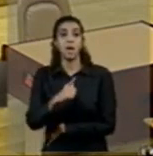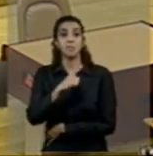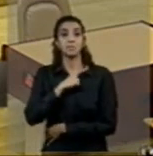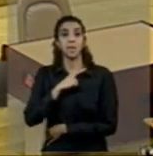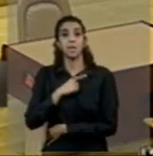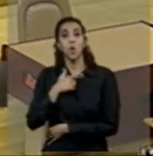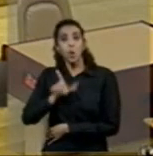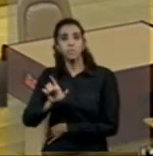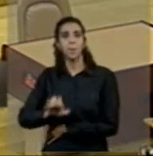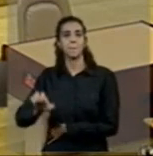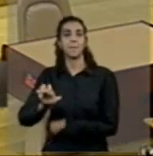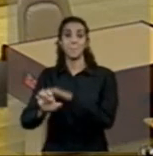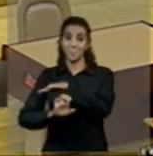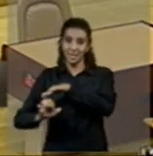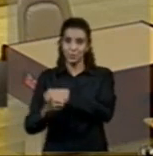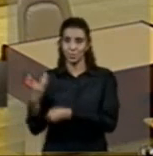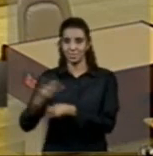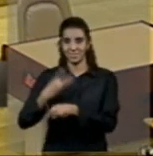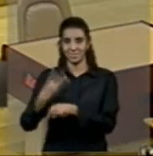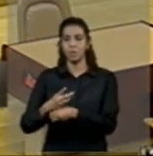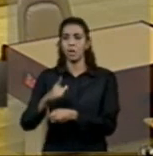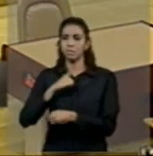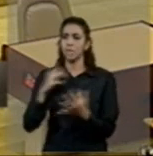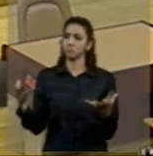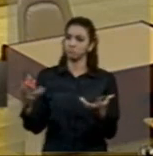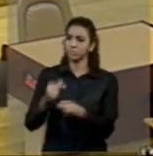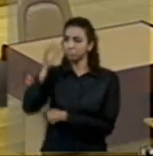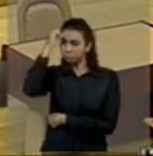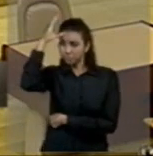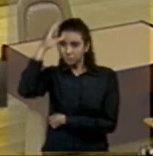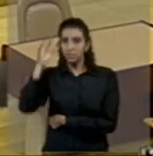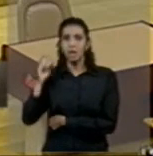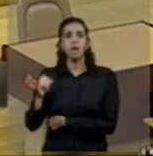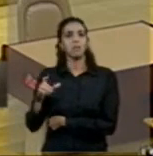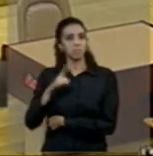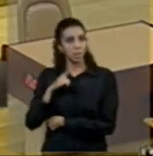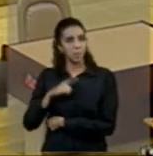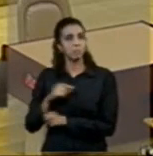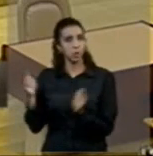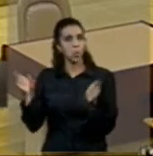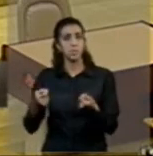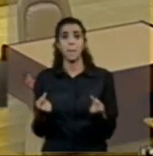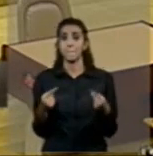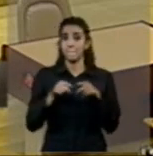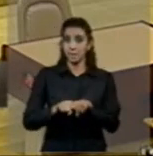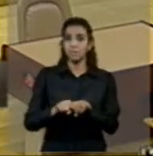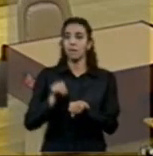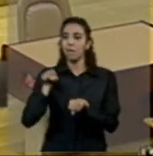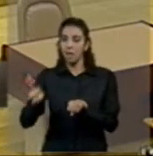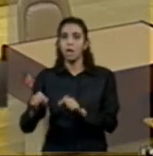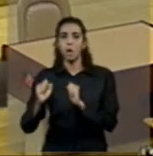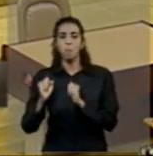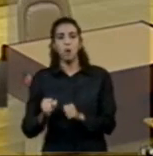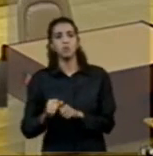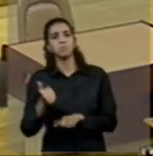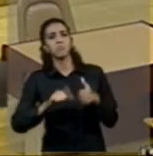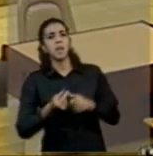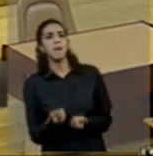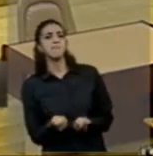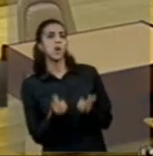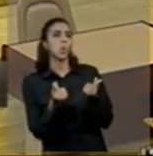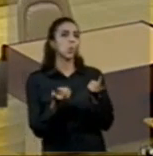que com competência, especialidade, qualidade e ainda em condições de parceria, venha prestar serviços a uma